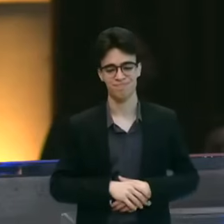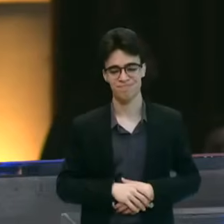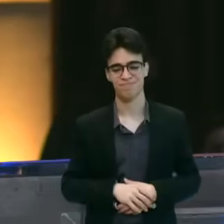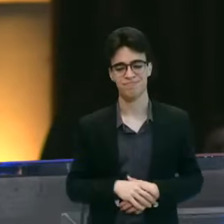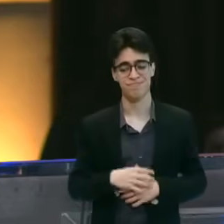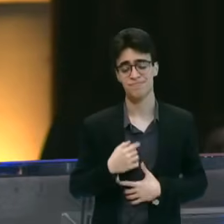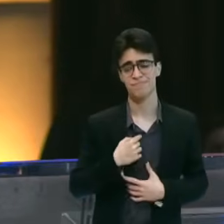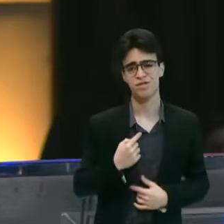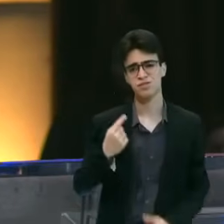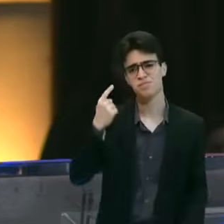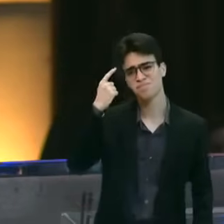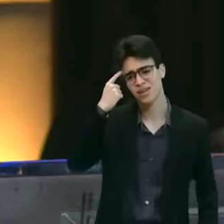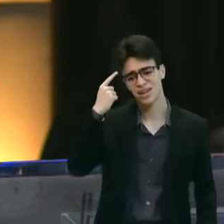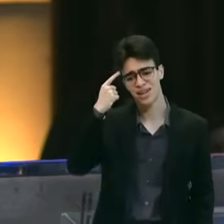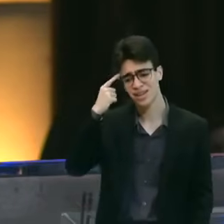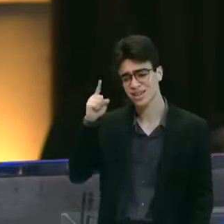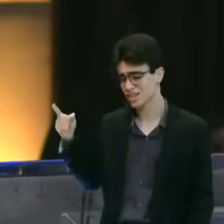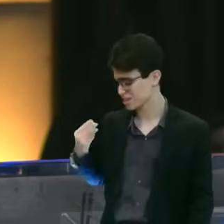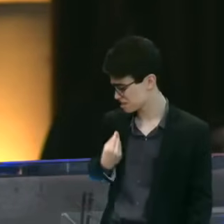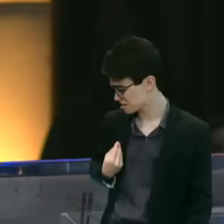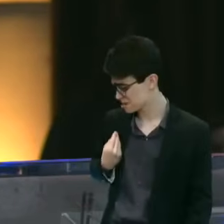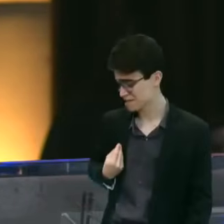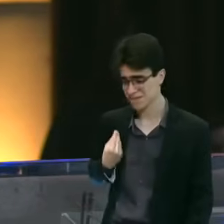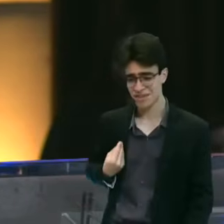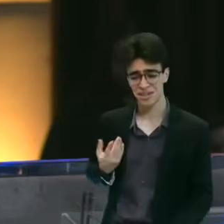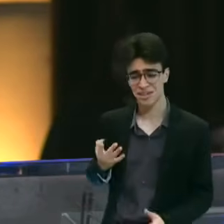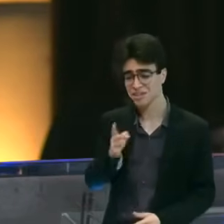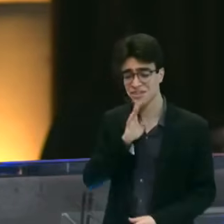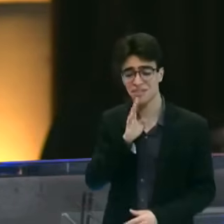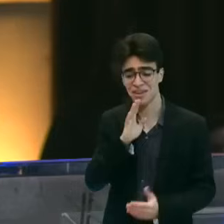E eu fiquei pensando, ele não conhece a vida.